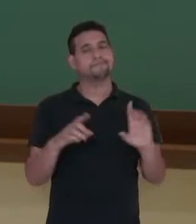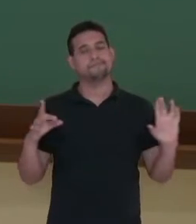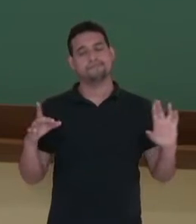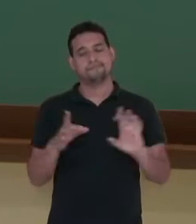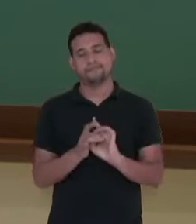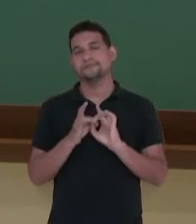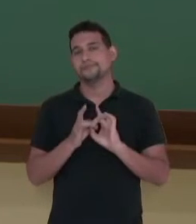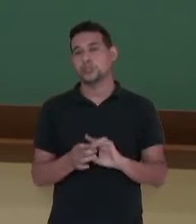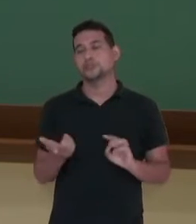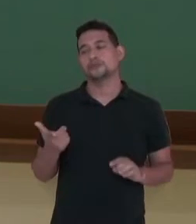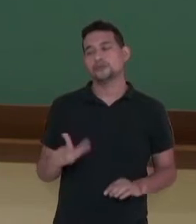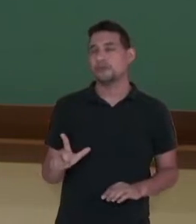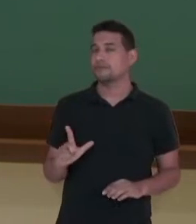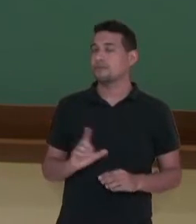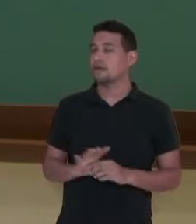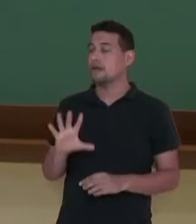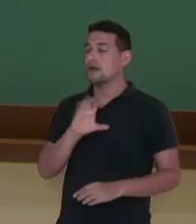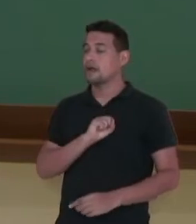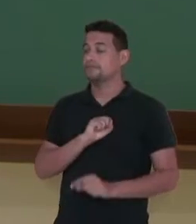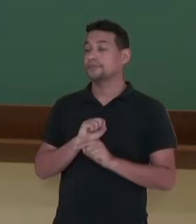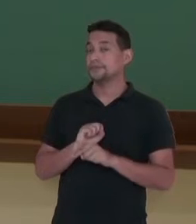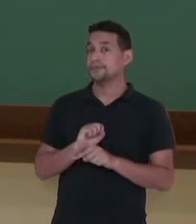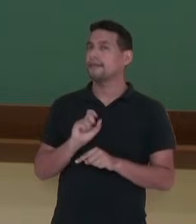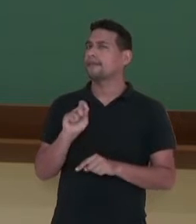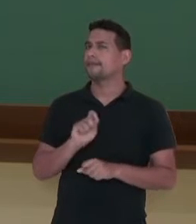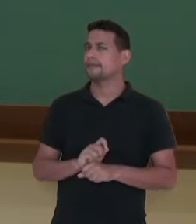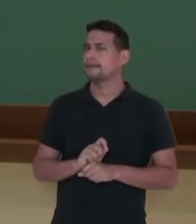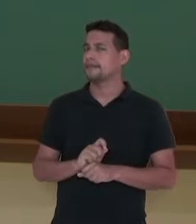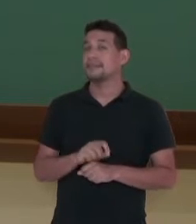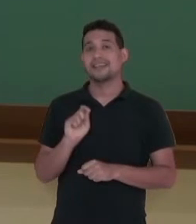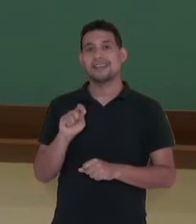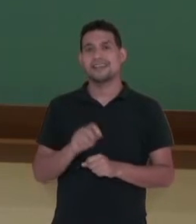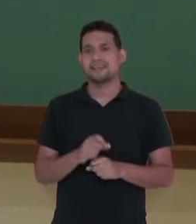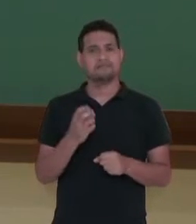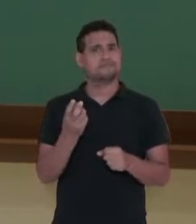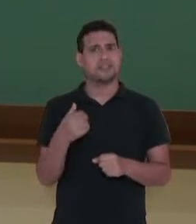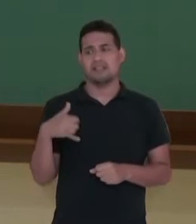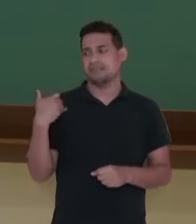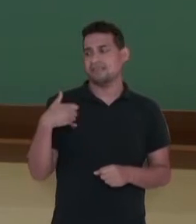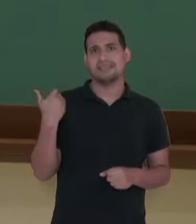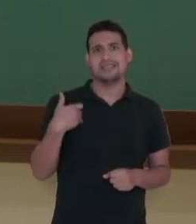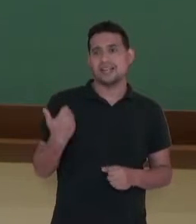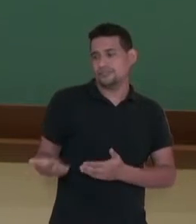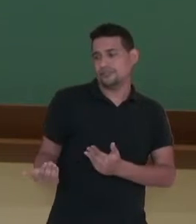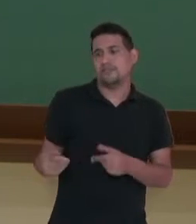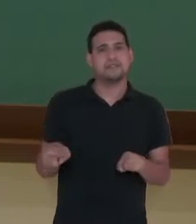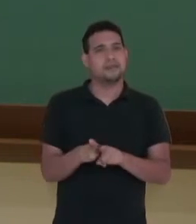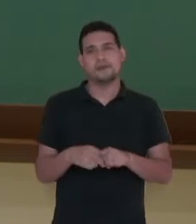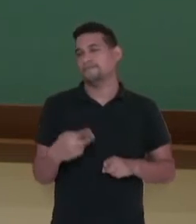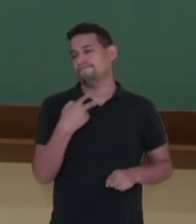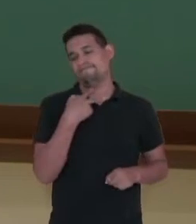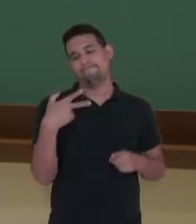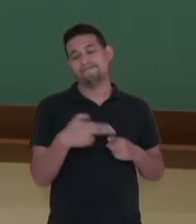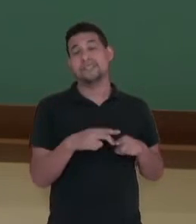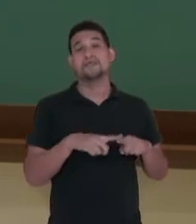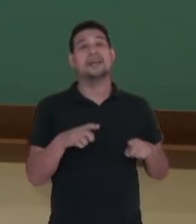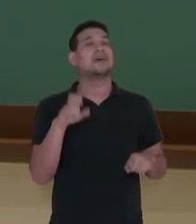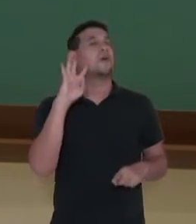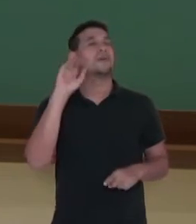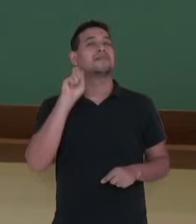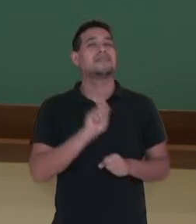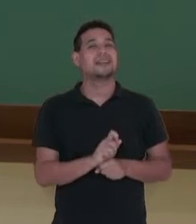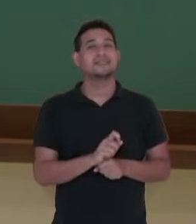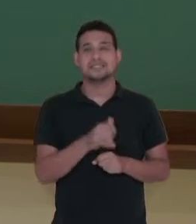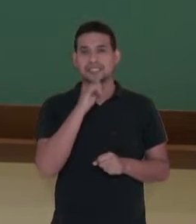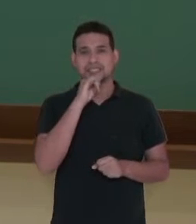esse novo amor, o que aconteceu? Ele era anos mais jovem que ela, também era um amor proibido, e ele sofreu um acidente e